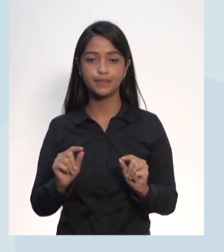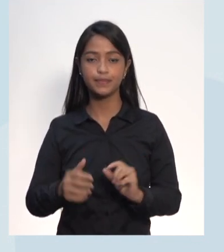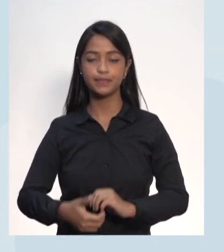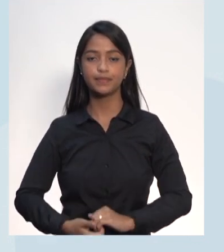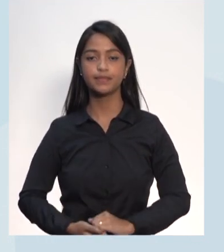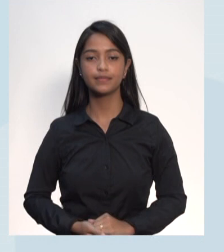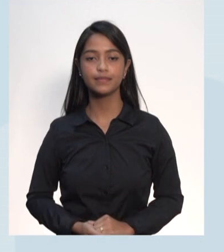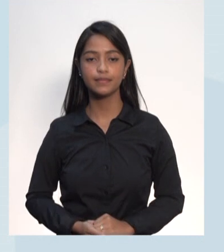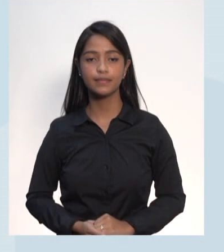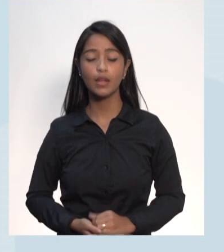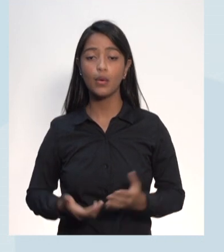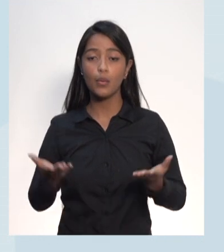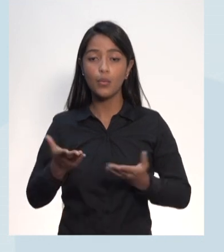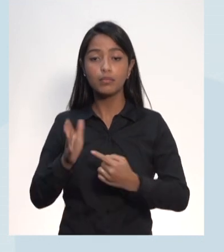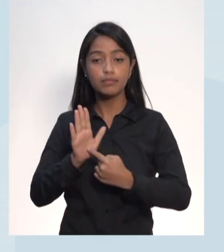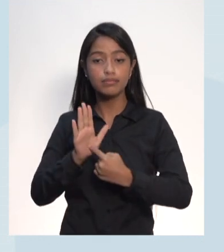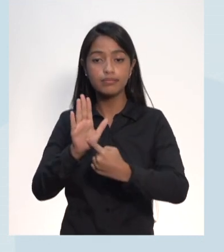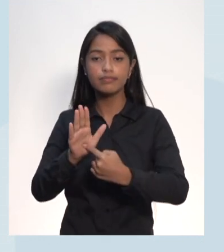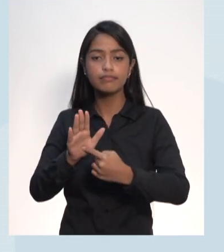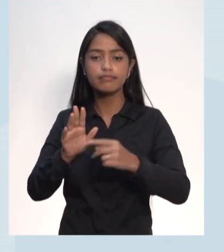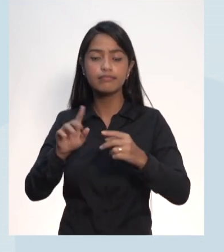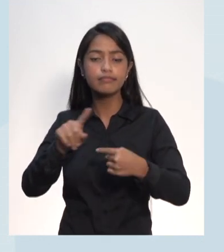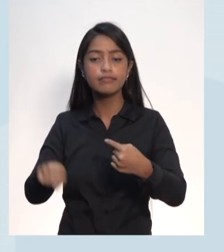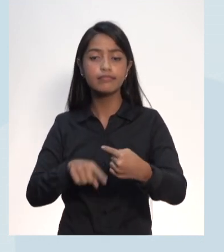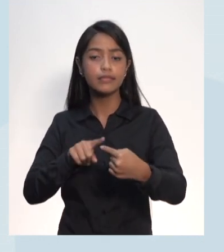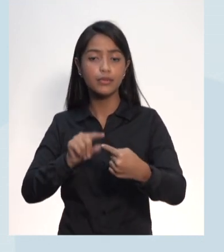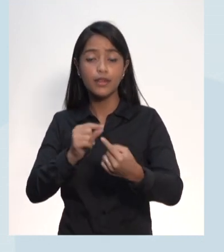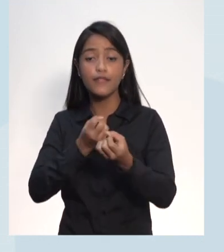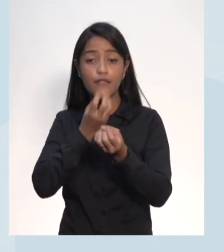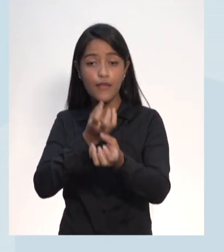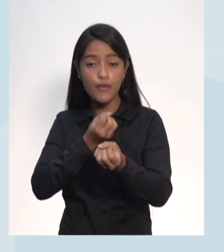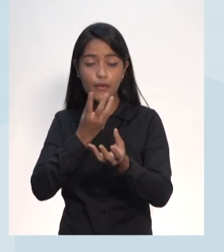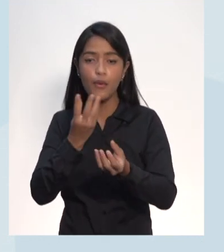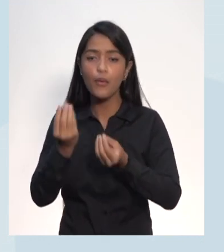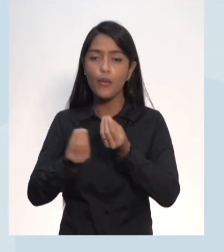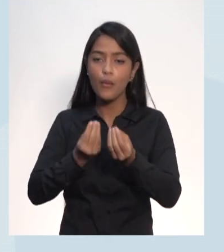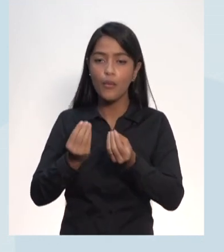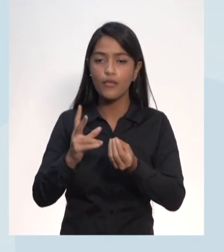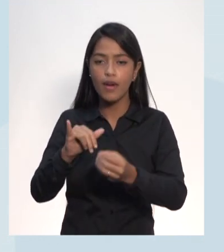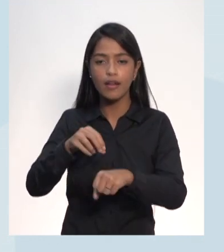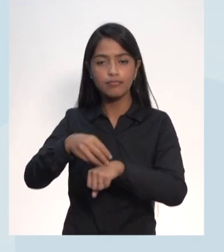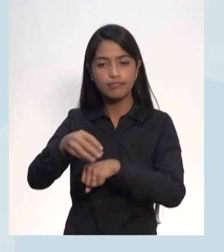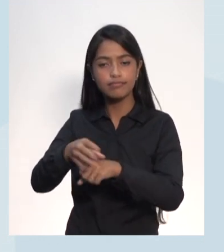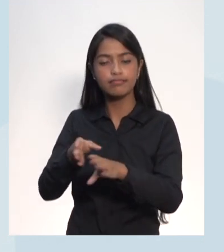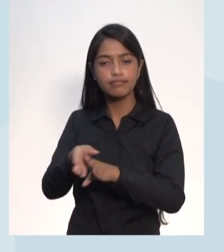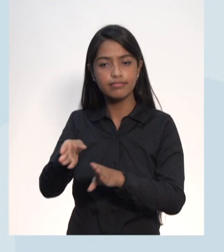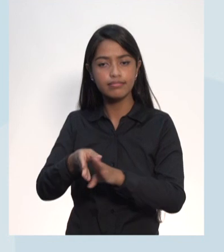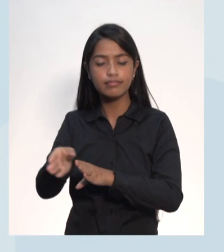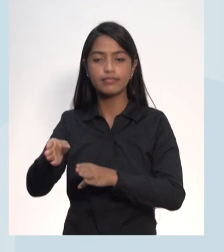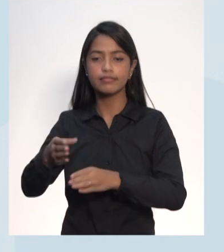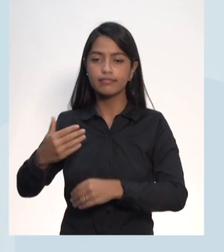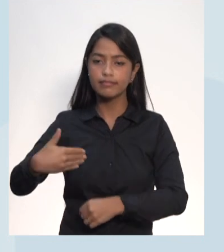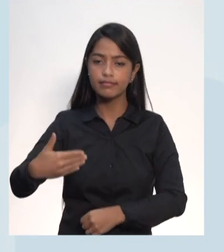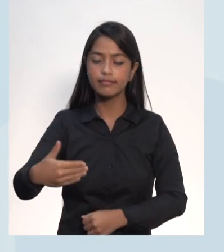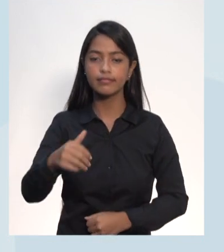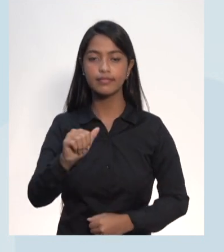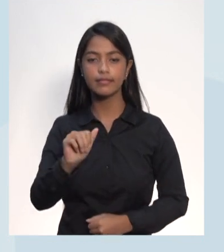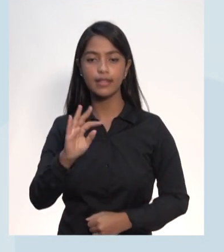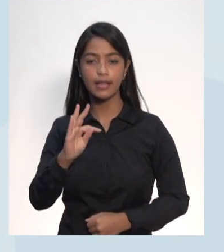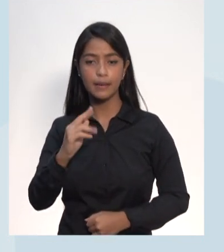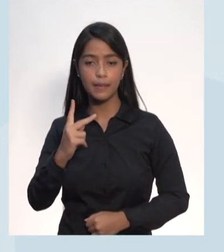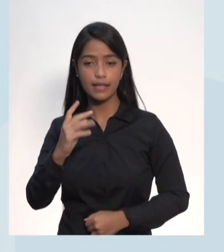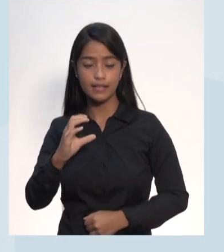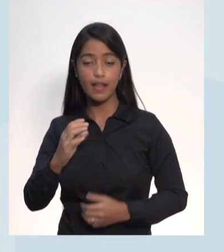ela visa informar como serão realizadas as orientações a respeito da realização das ATPCs durante o período